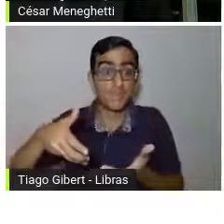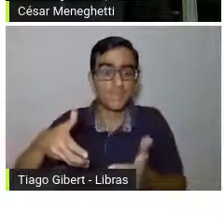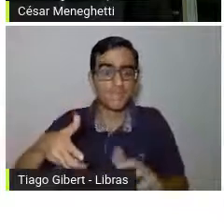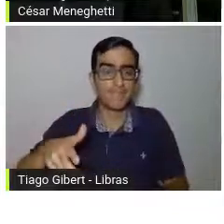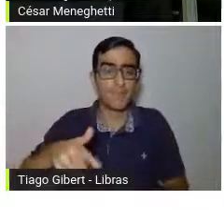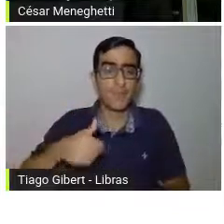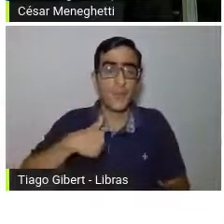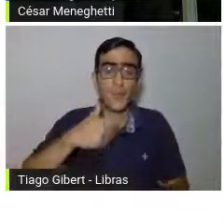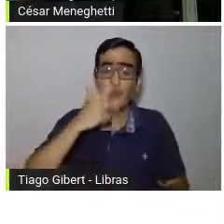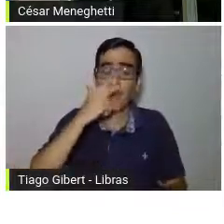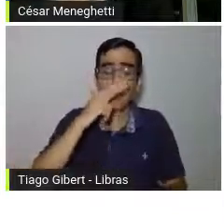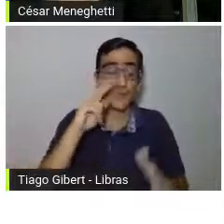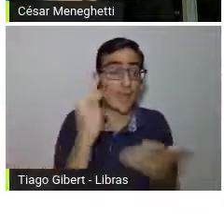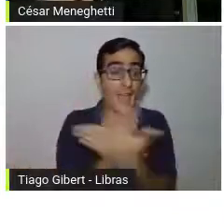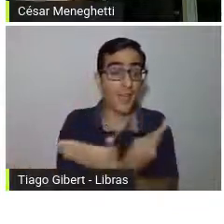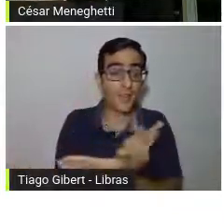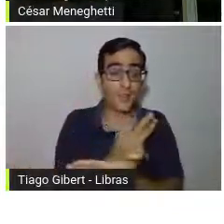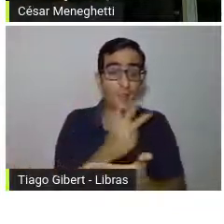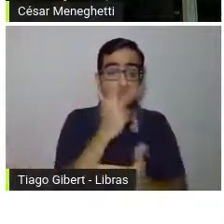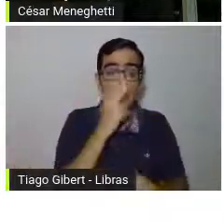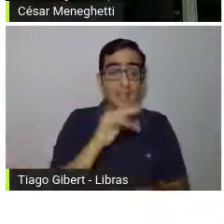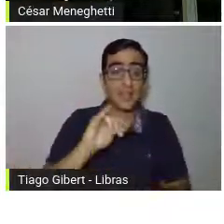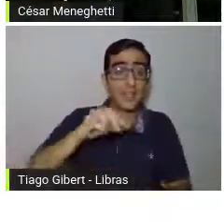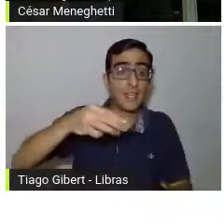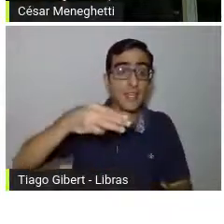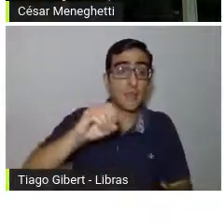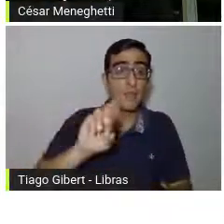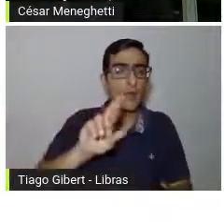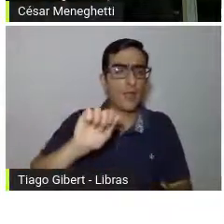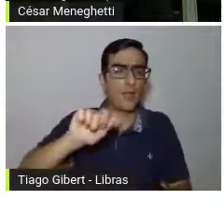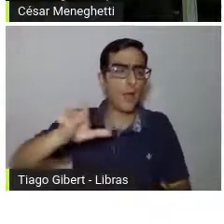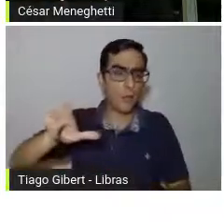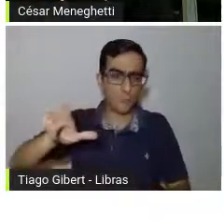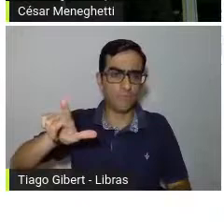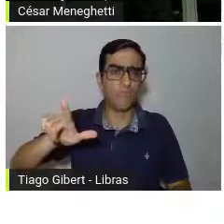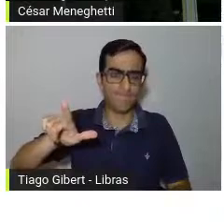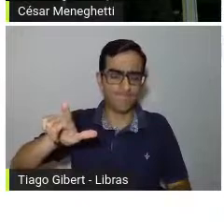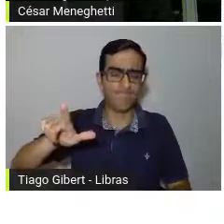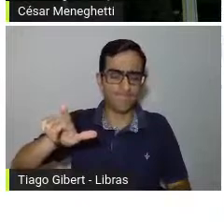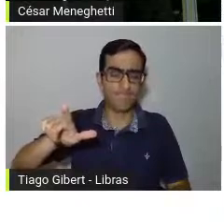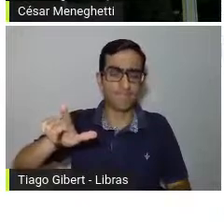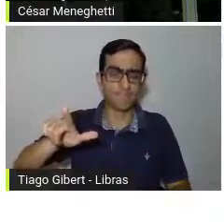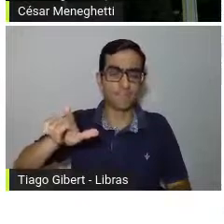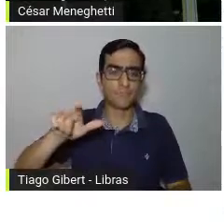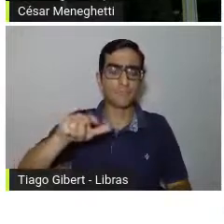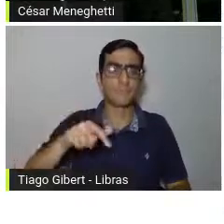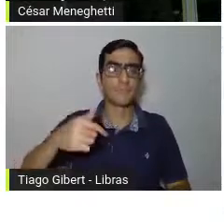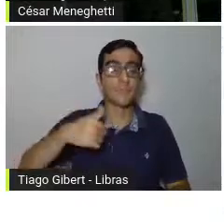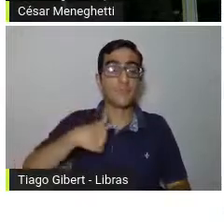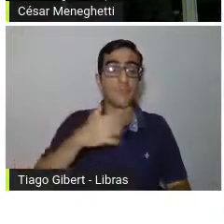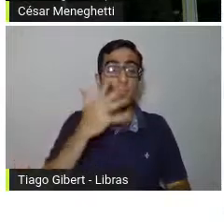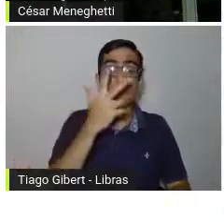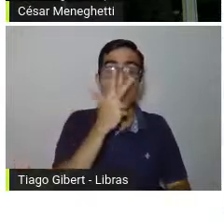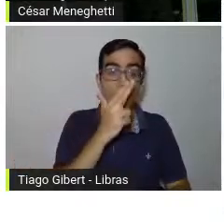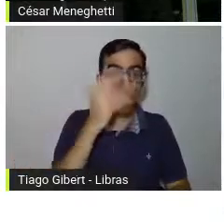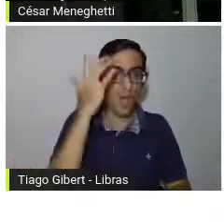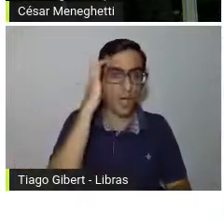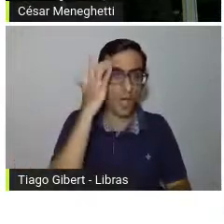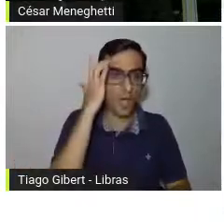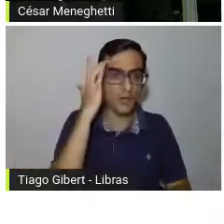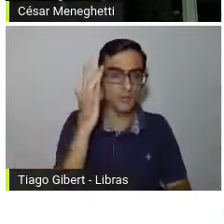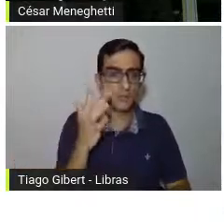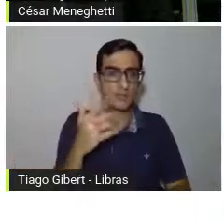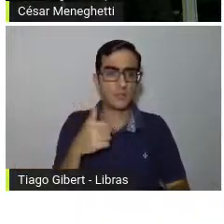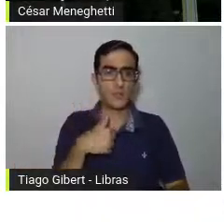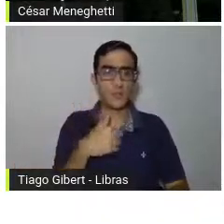é obsceno, é imoral e outras coisas mais. Então, eu acho que o. Bem, não estou